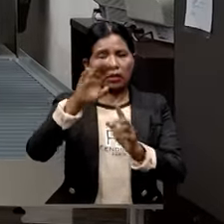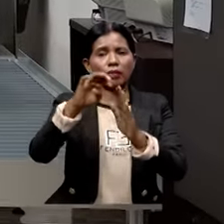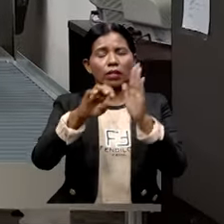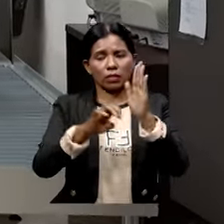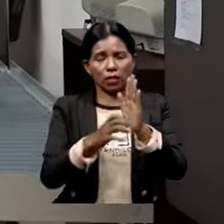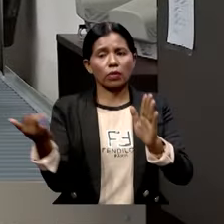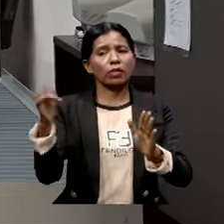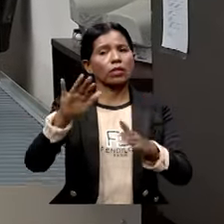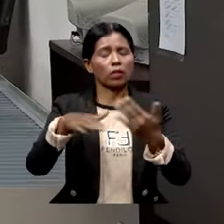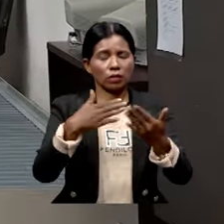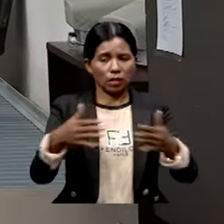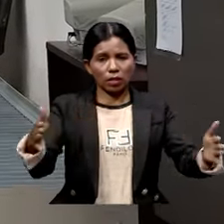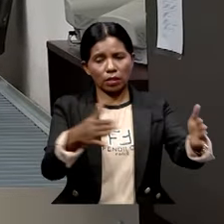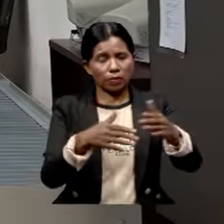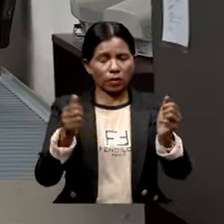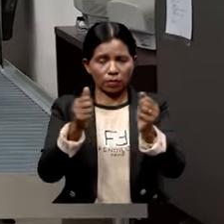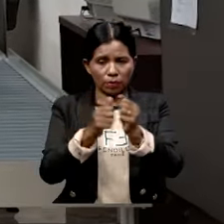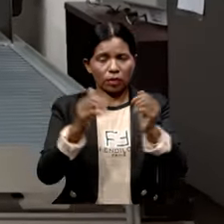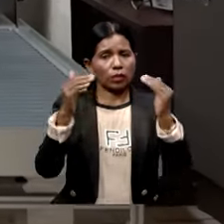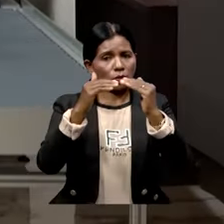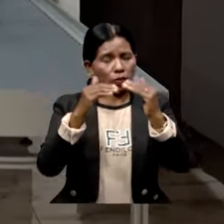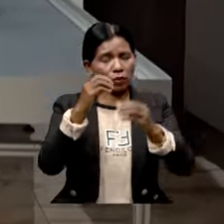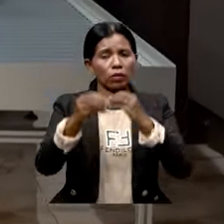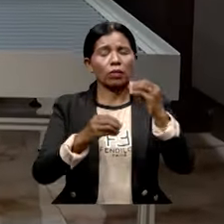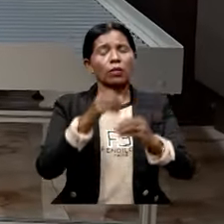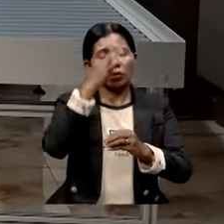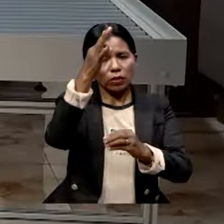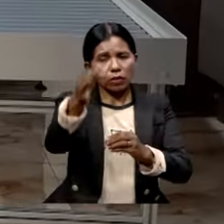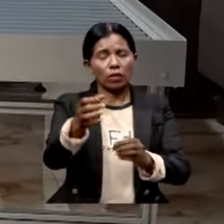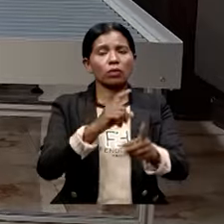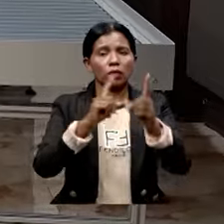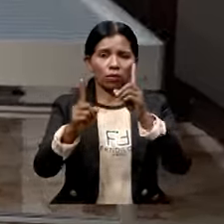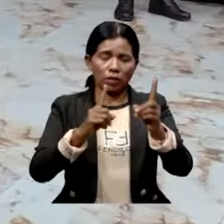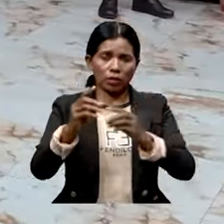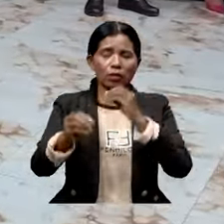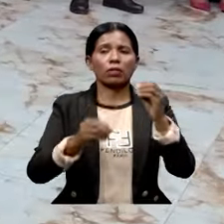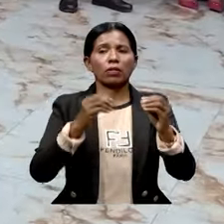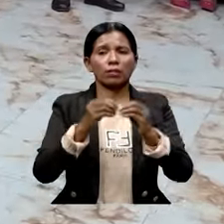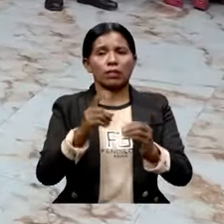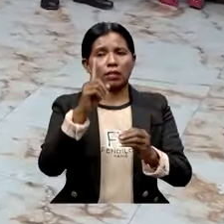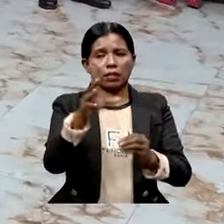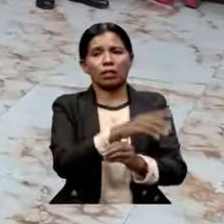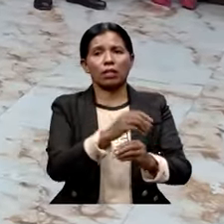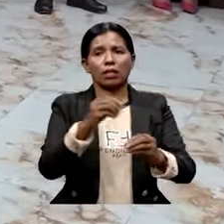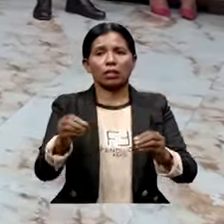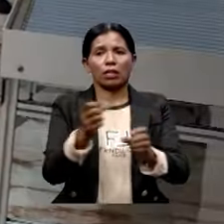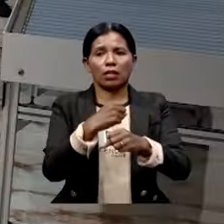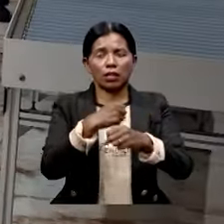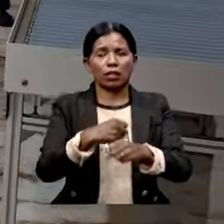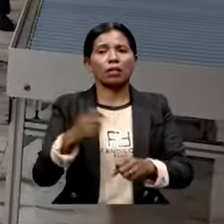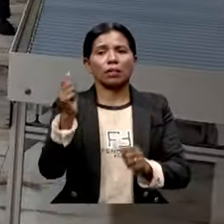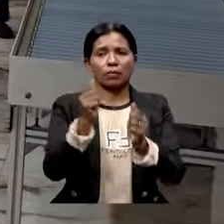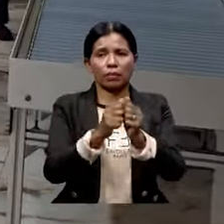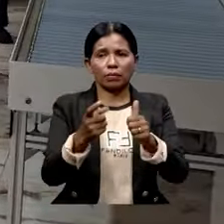Sira nebema halibura mutu e a semeira conaba futuro se halo intervenção no dar sessão ida nebe foi realiza badala